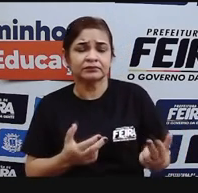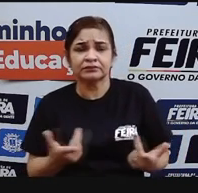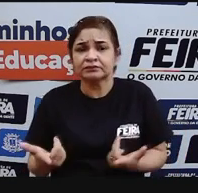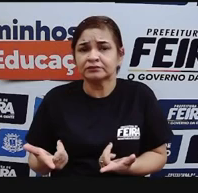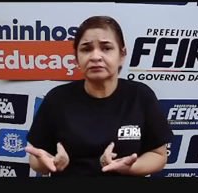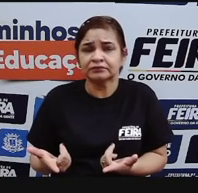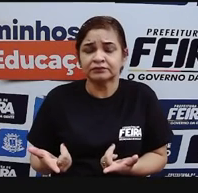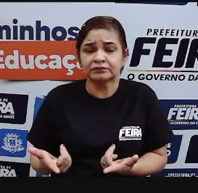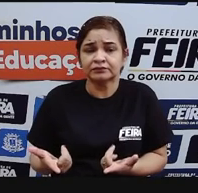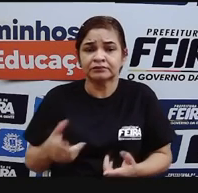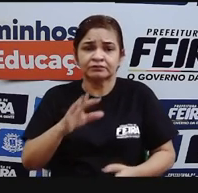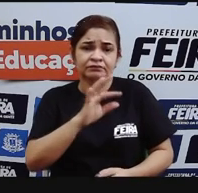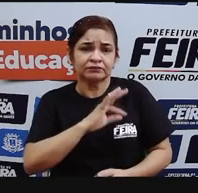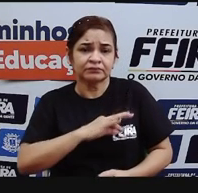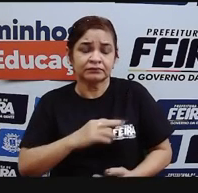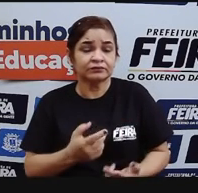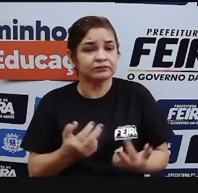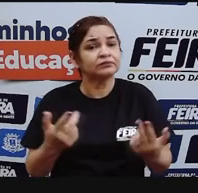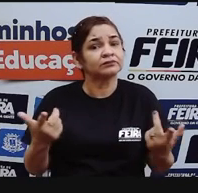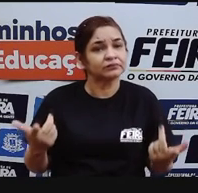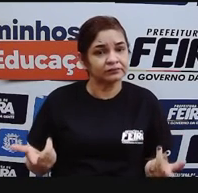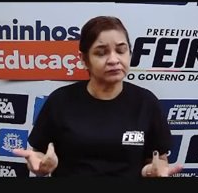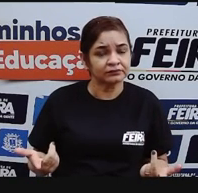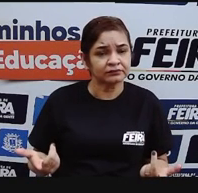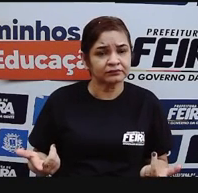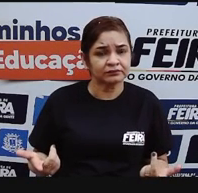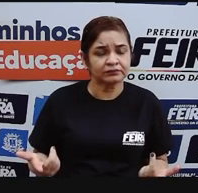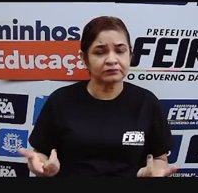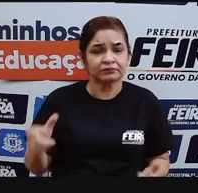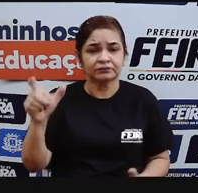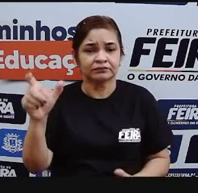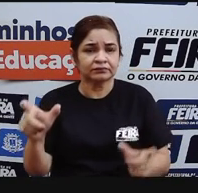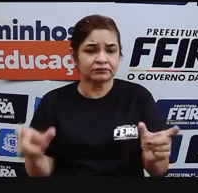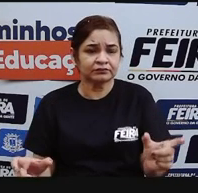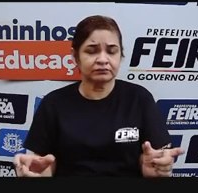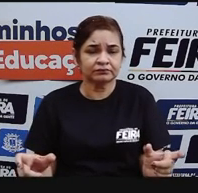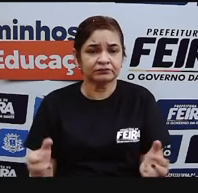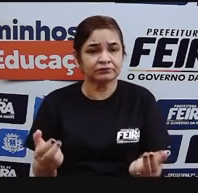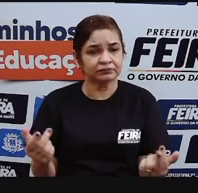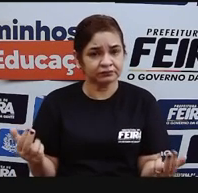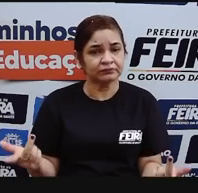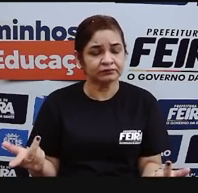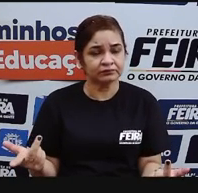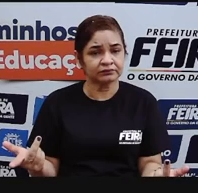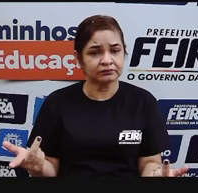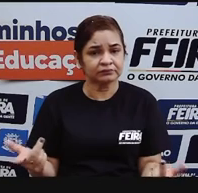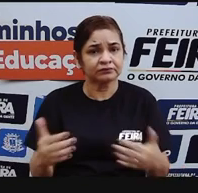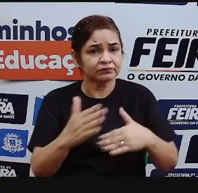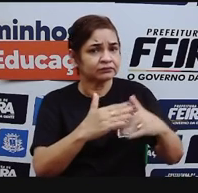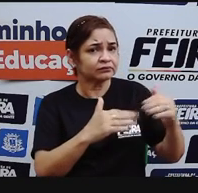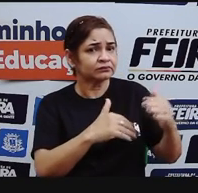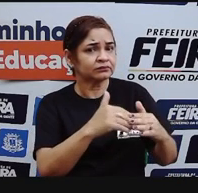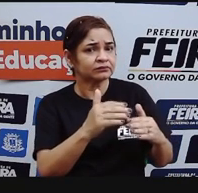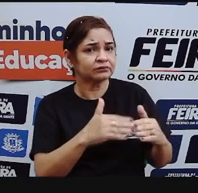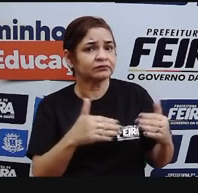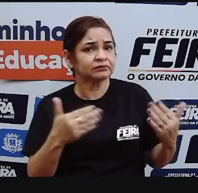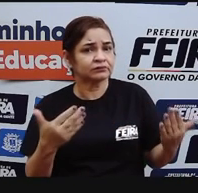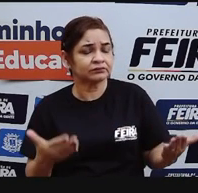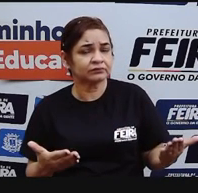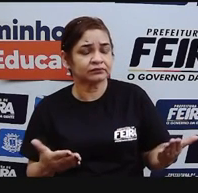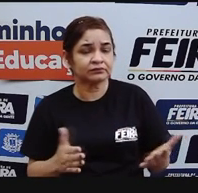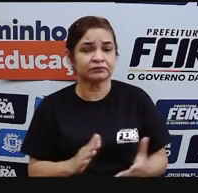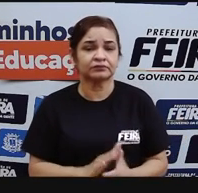no tratamento que se dá aos homens em algumas situações da sociedade, principalmente as situações de